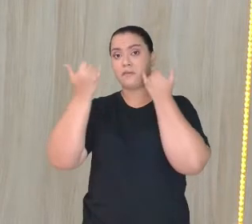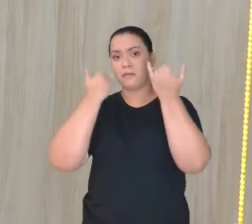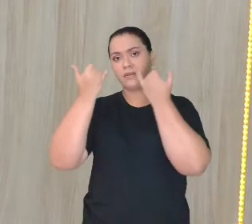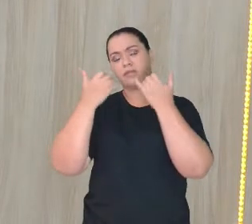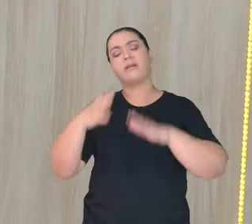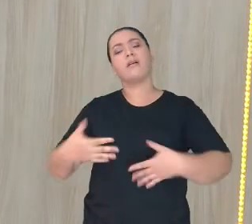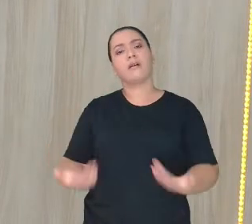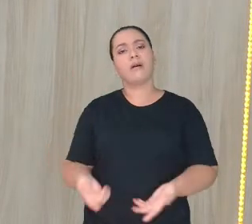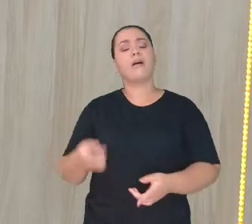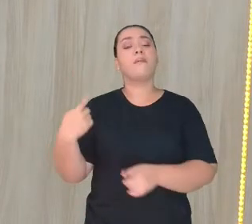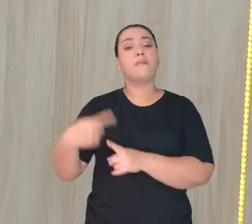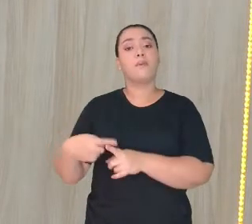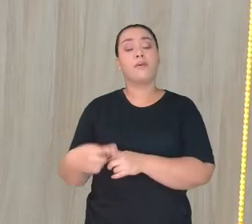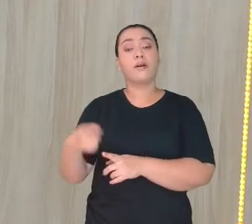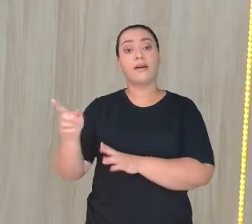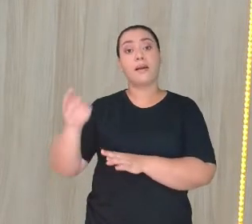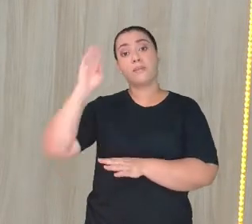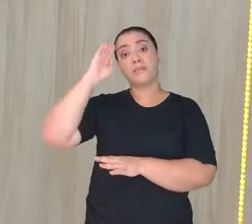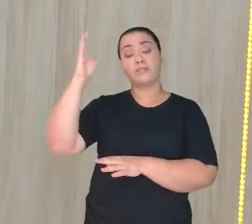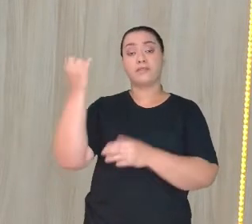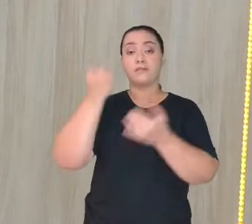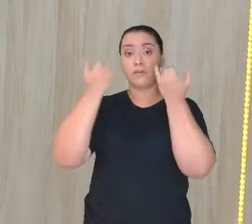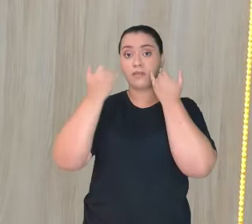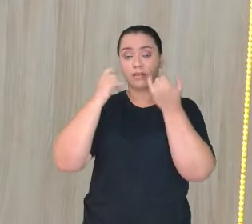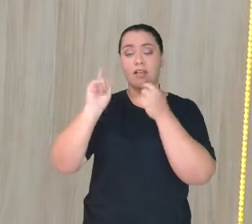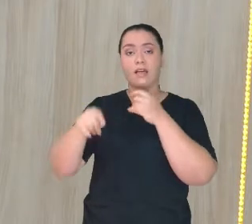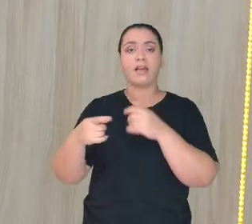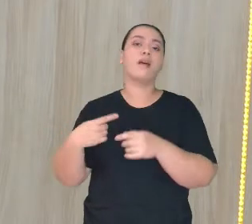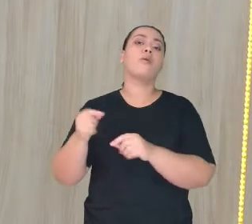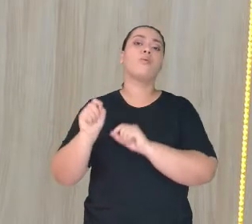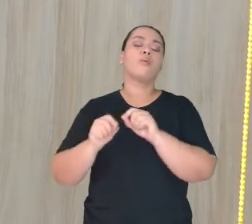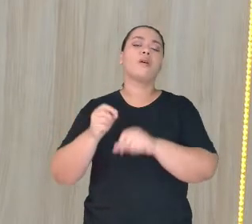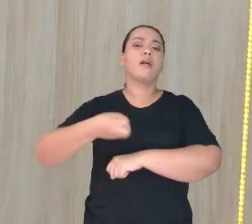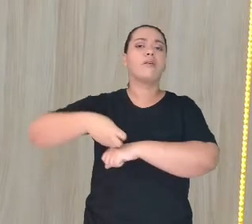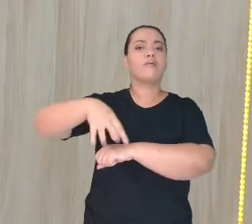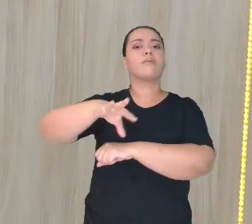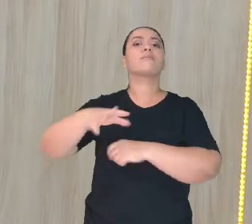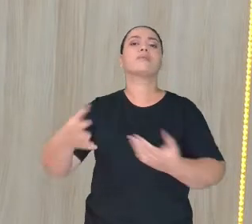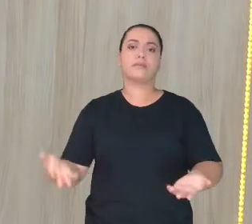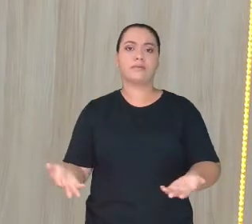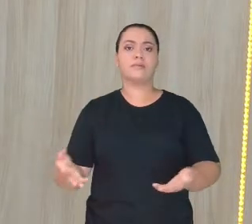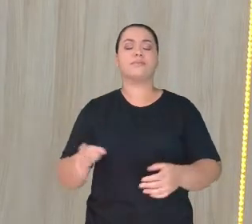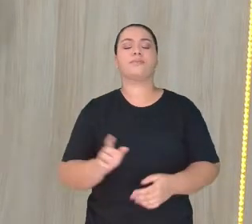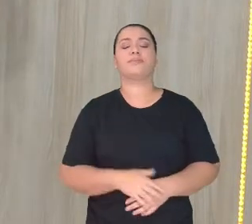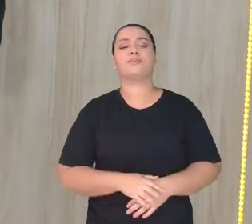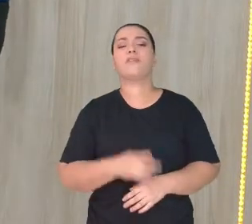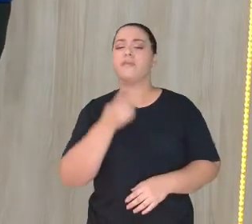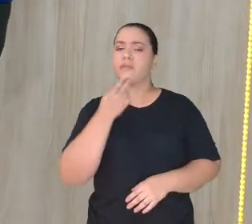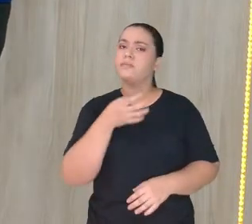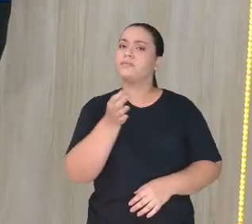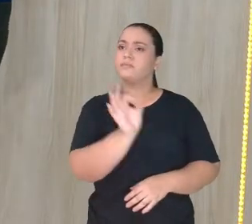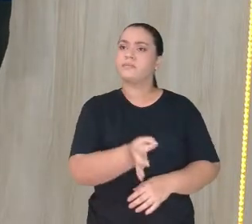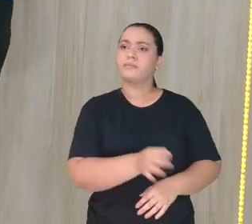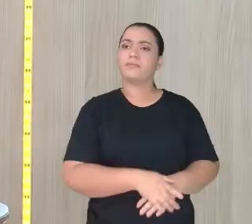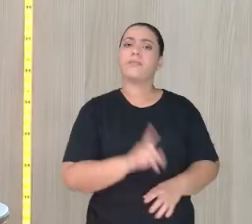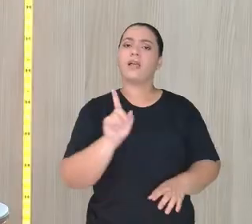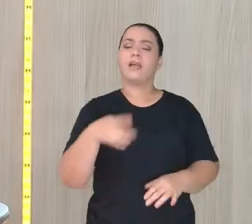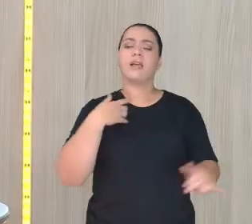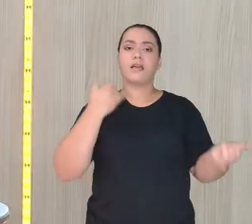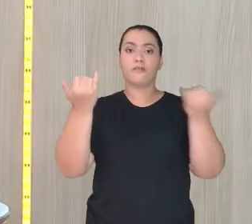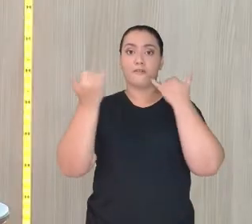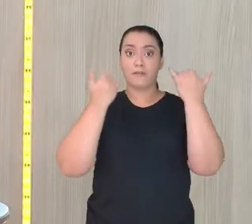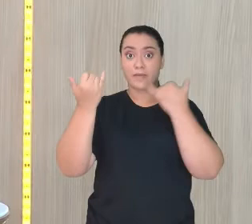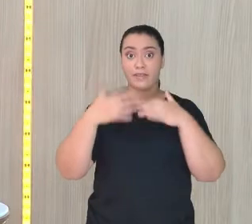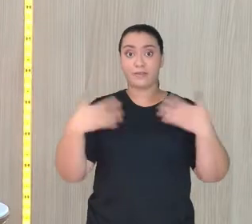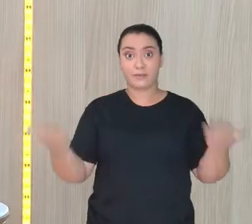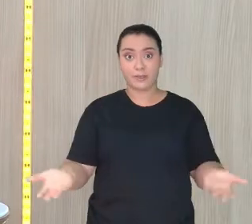uma das principais finalidades é passar a informação. Não é isso, professora Adriana? Isso mesmo, informativo, não é, gente? Aqui,